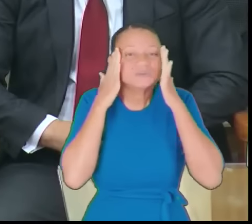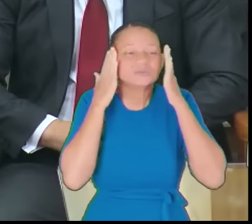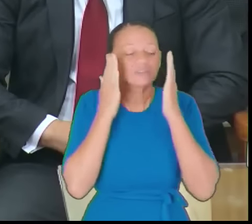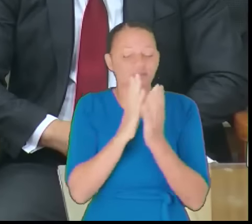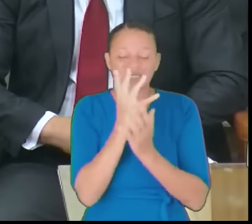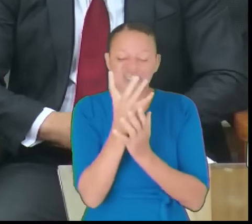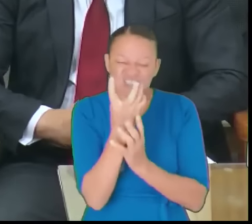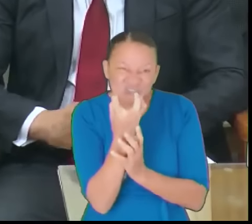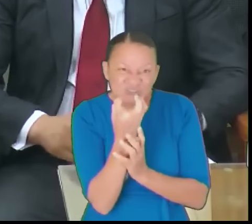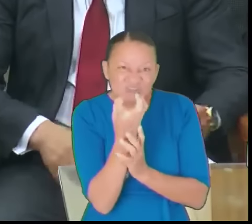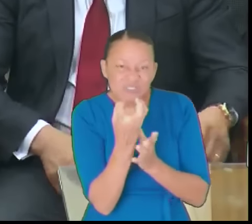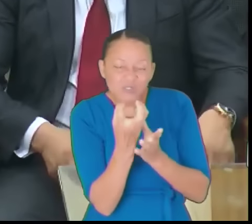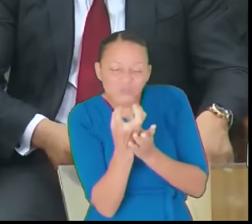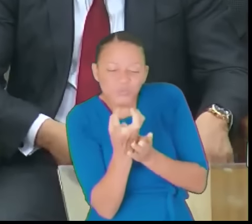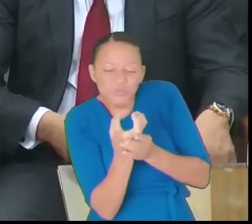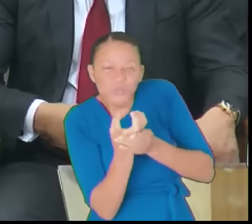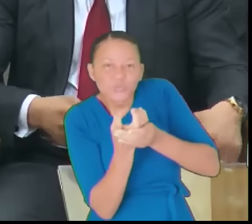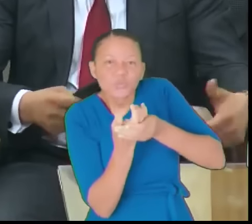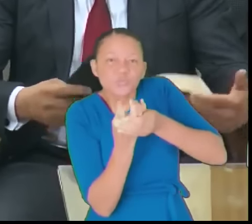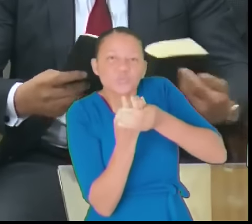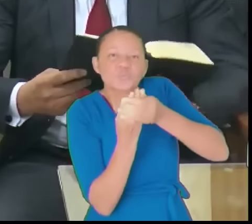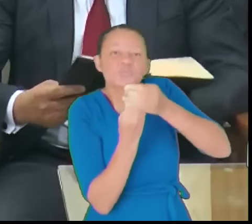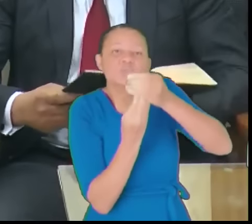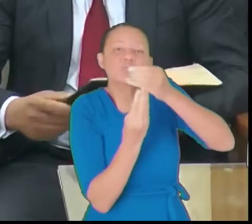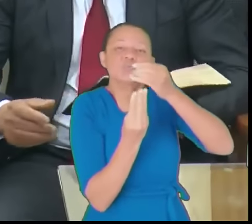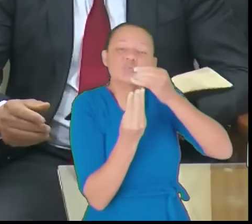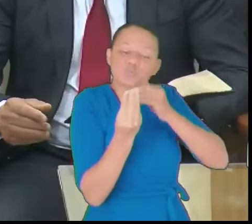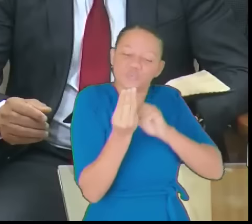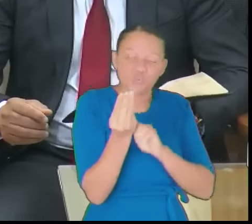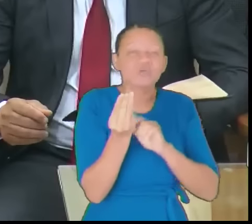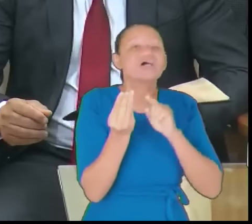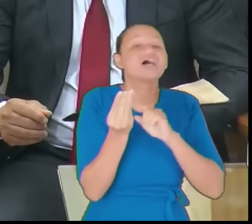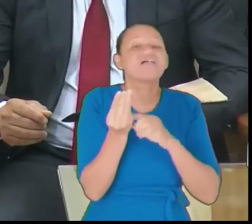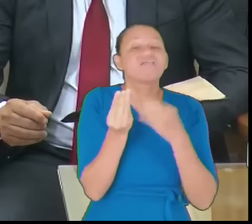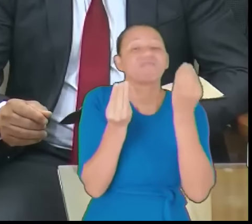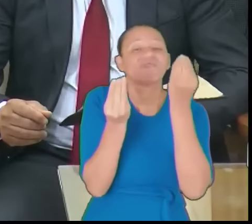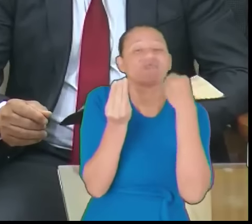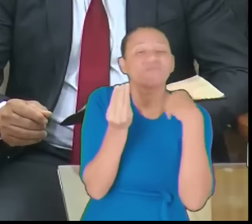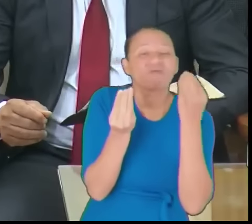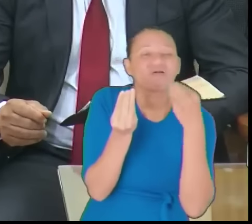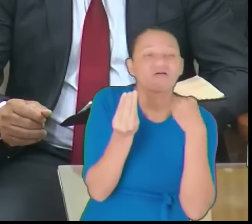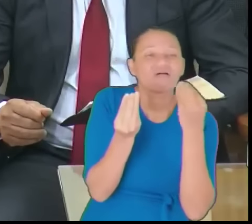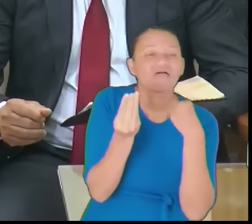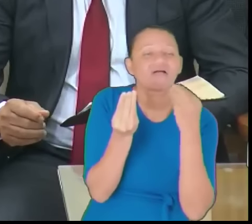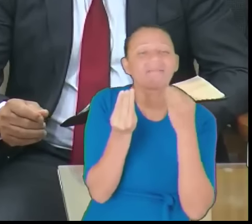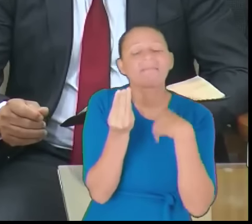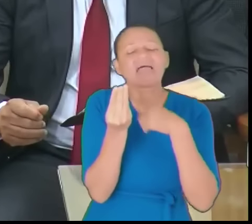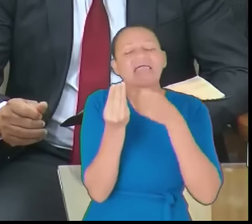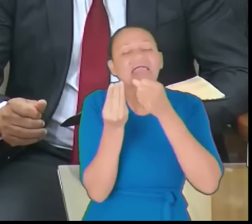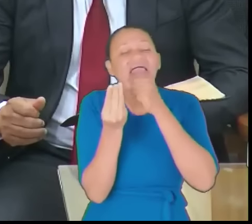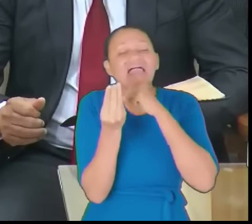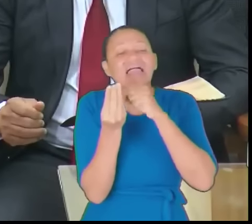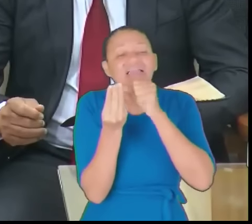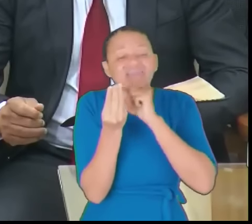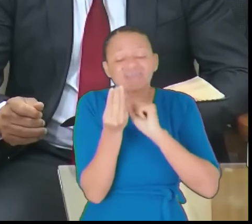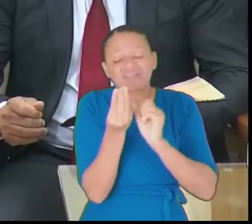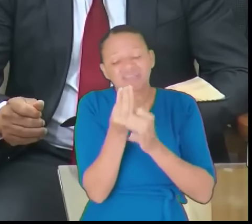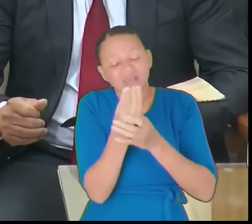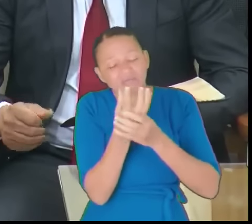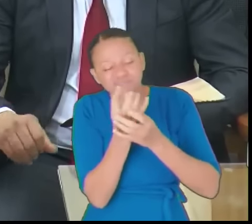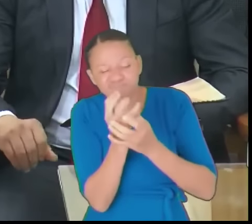Eu creio que ele vai tirar as rugas que falam da fraqueza, da debilidade, da caduquice, da velhice,